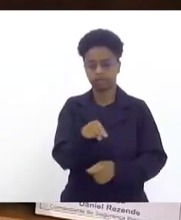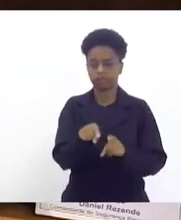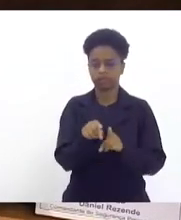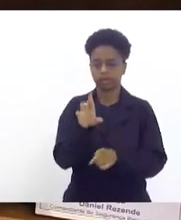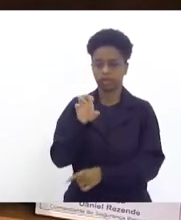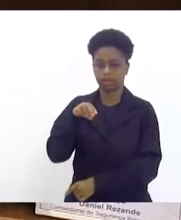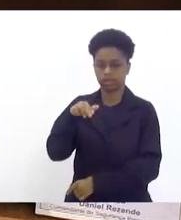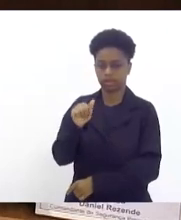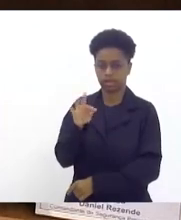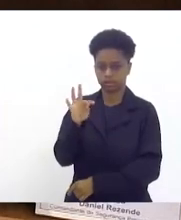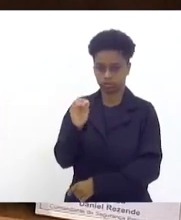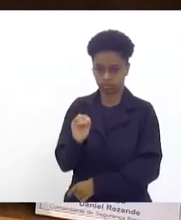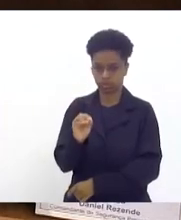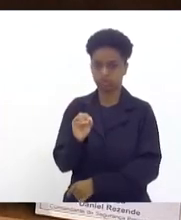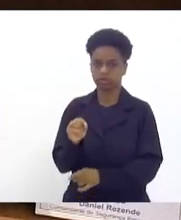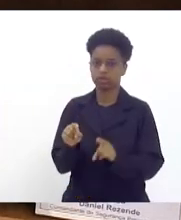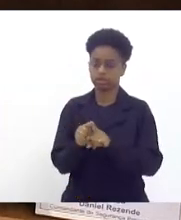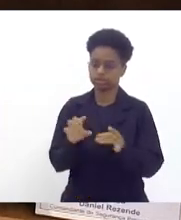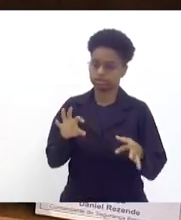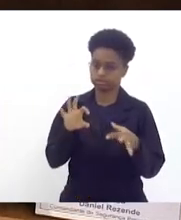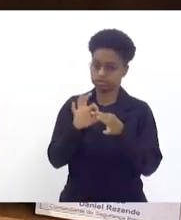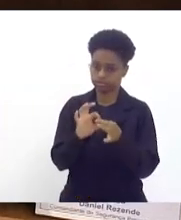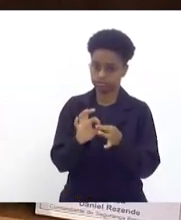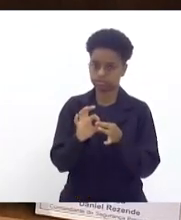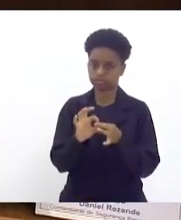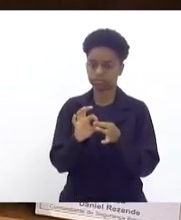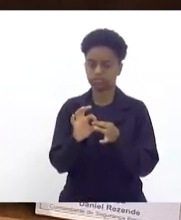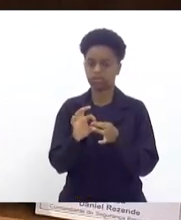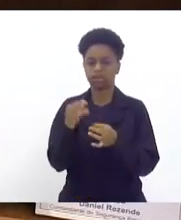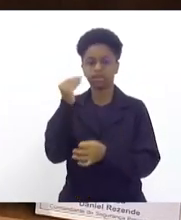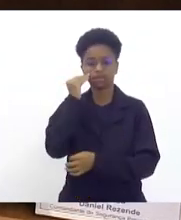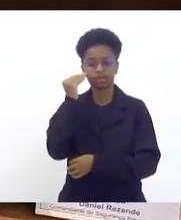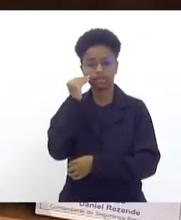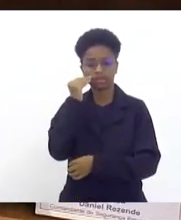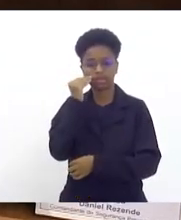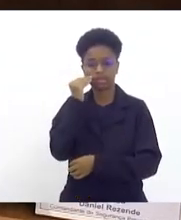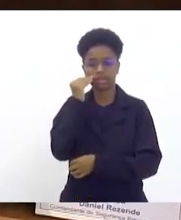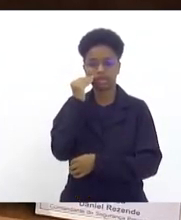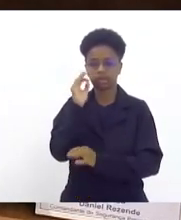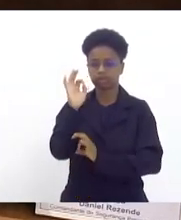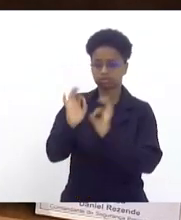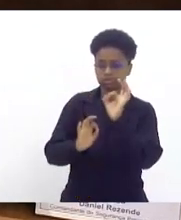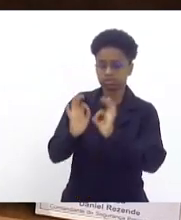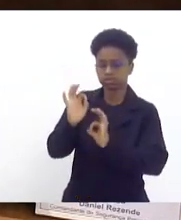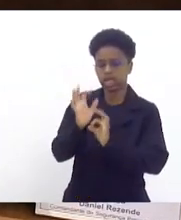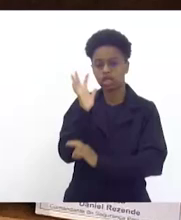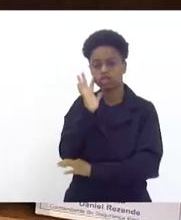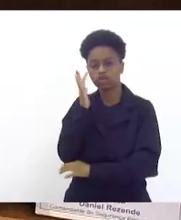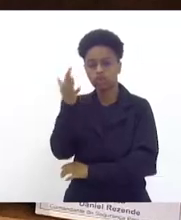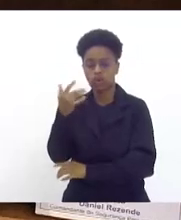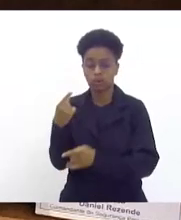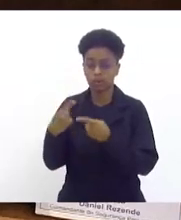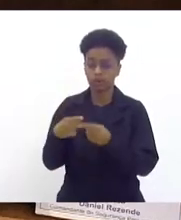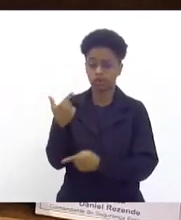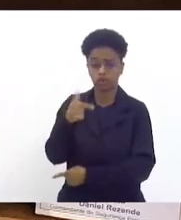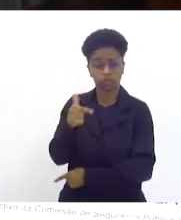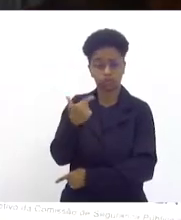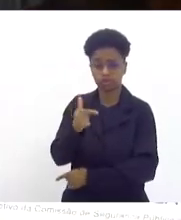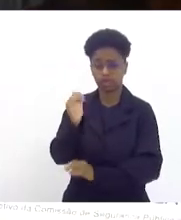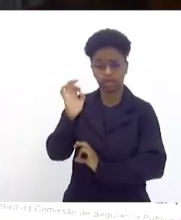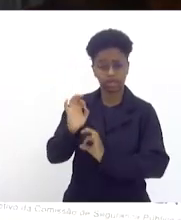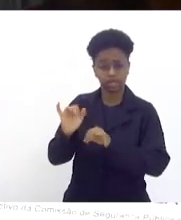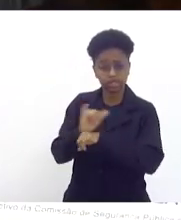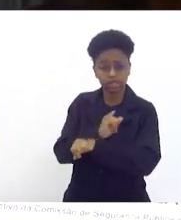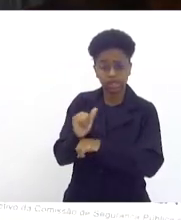cegov para Intendente da segov integrado tentando fazer um arremedo de solução porque a gente não tem os equipamentos